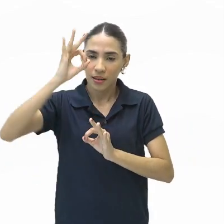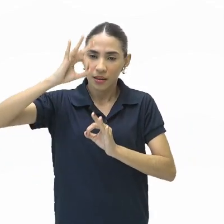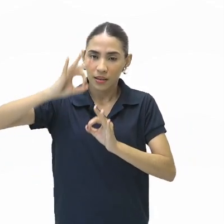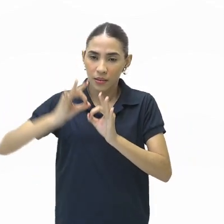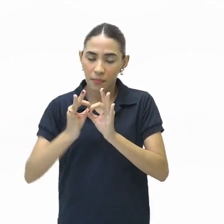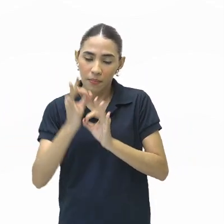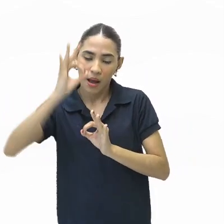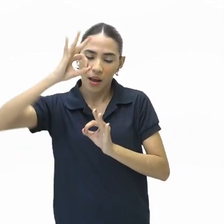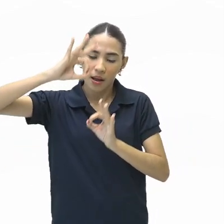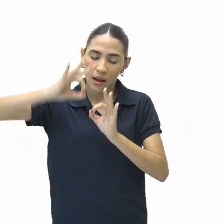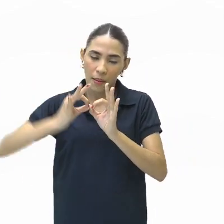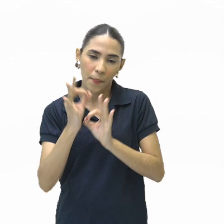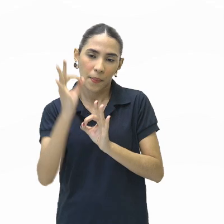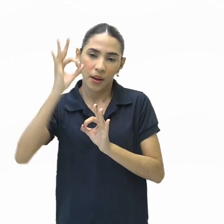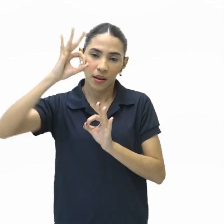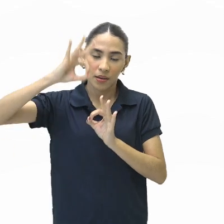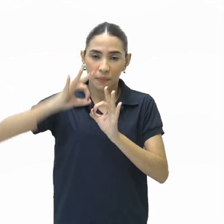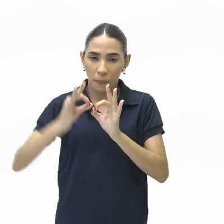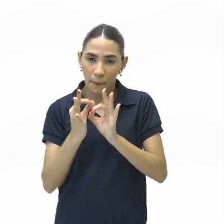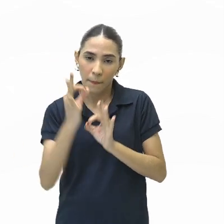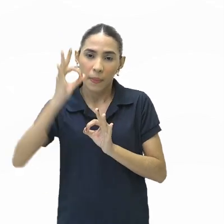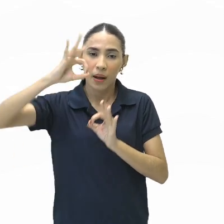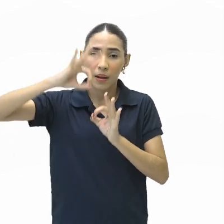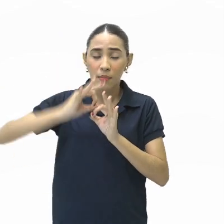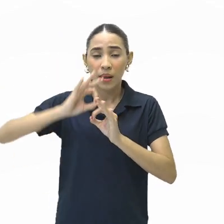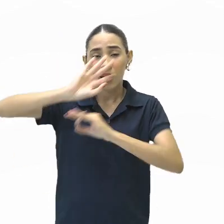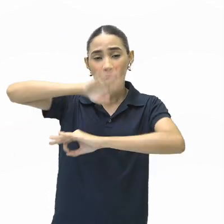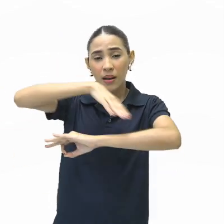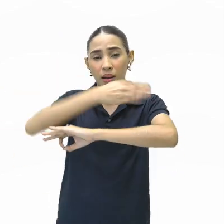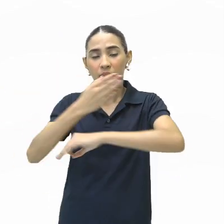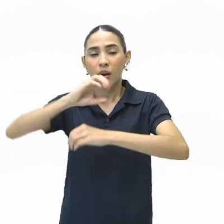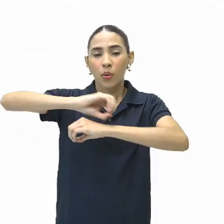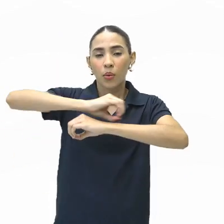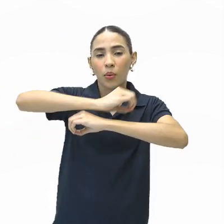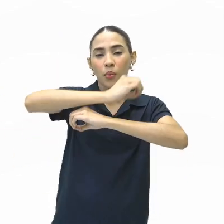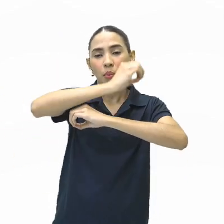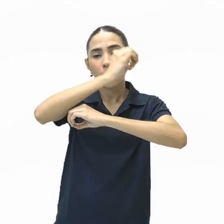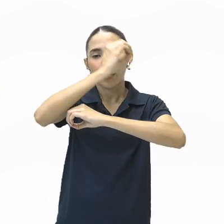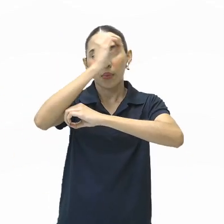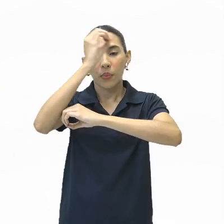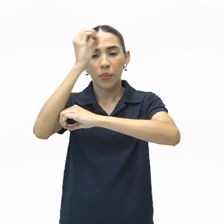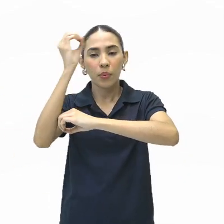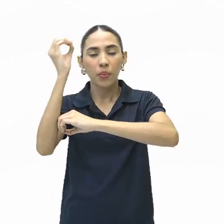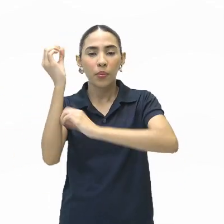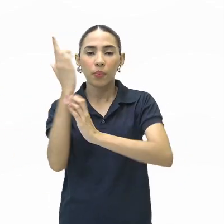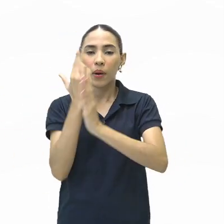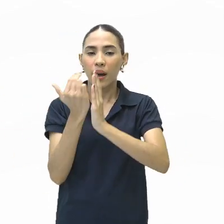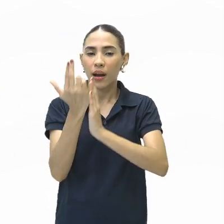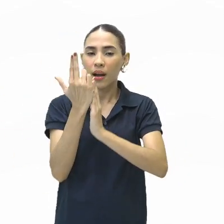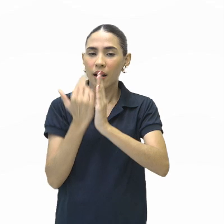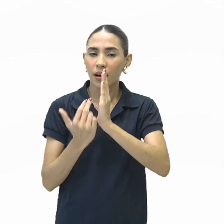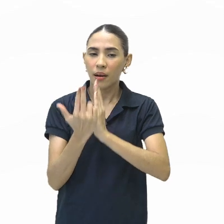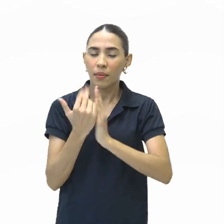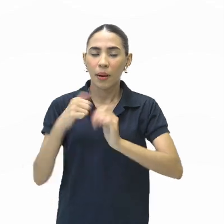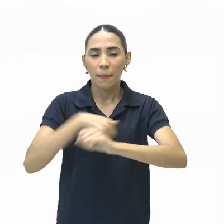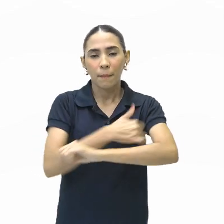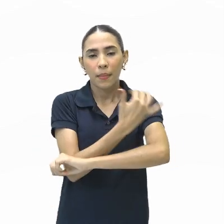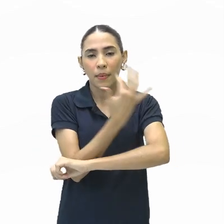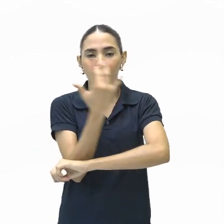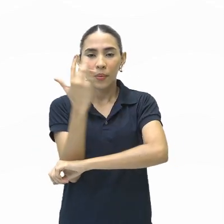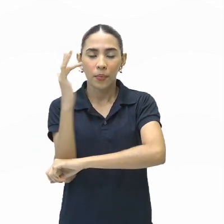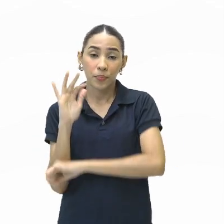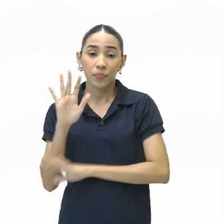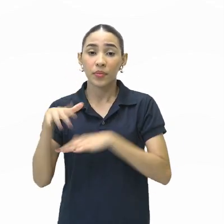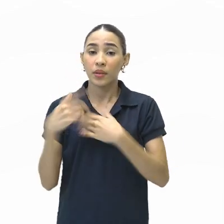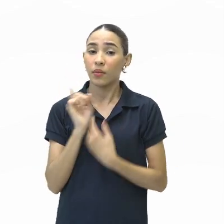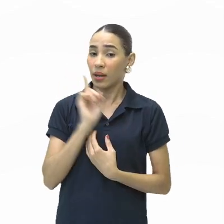passando entre os fios estendidos, enquanto lá fora a claridade da manhã desenhava o horizonte. Então, Nesse